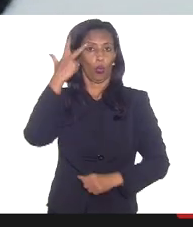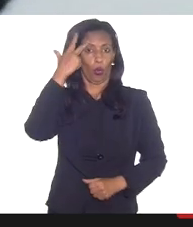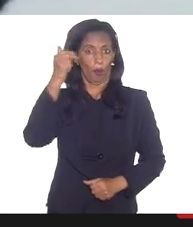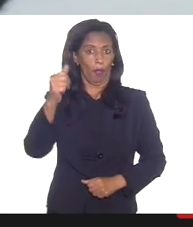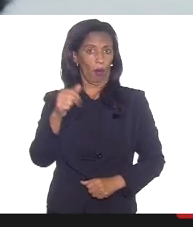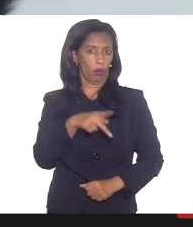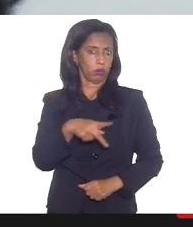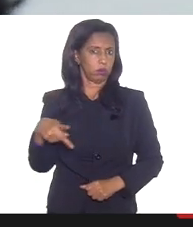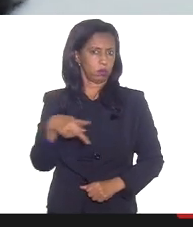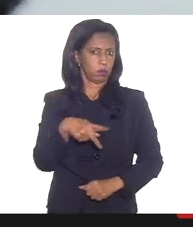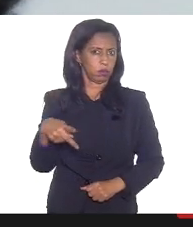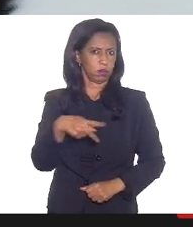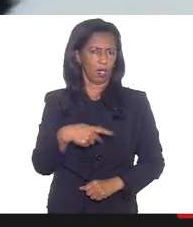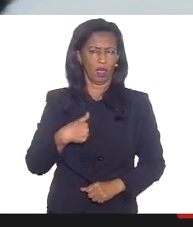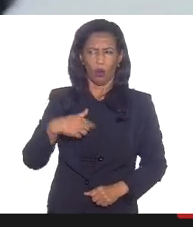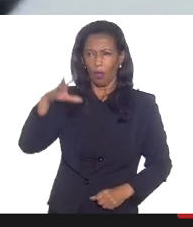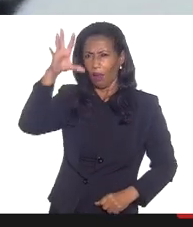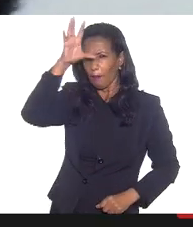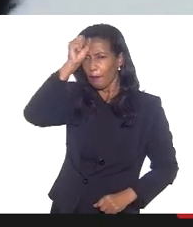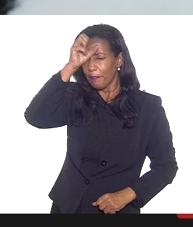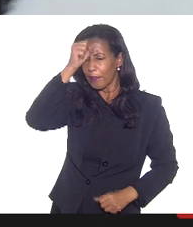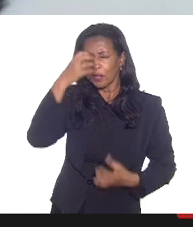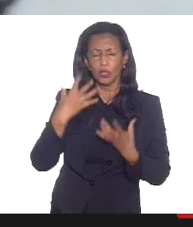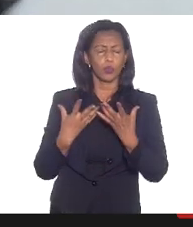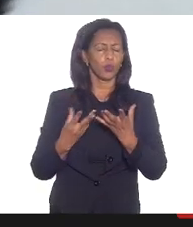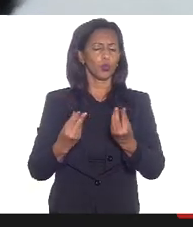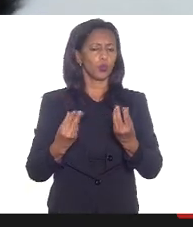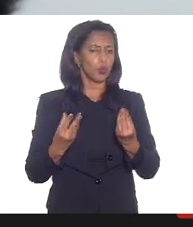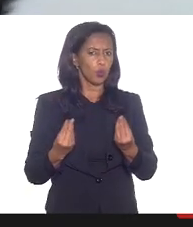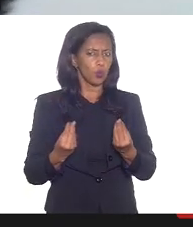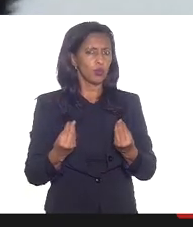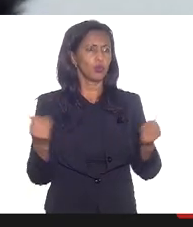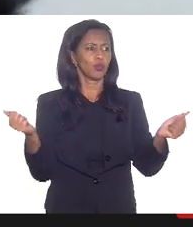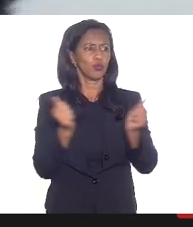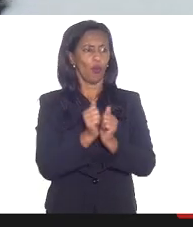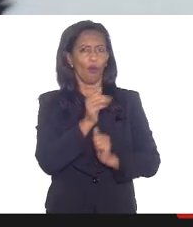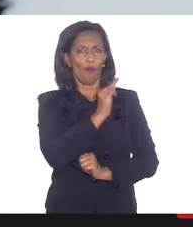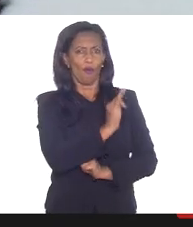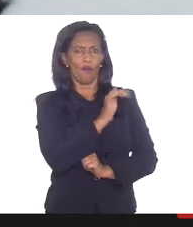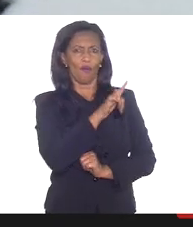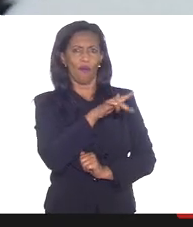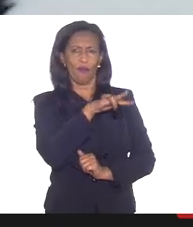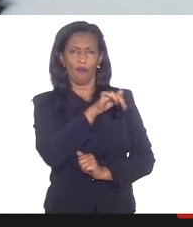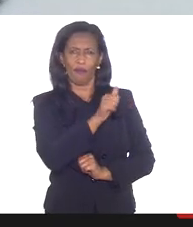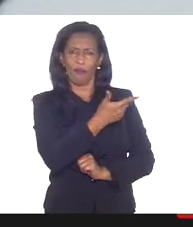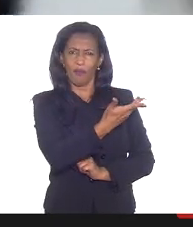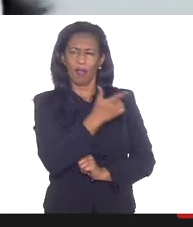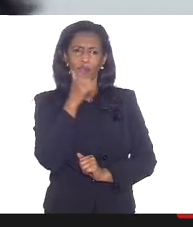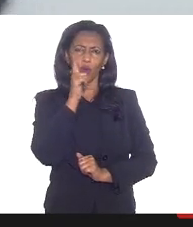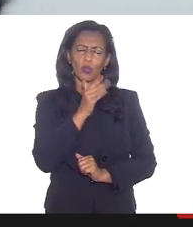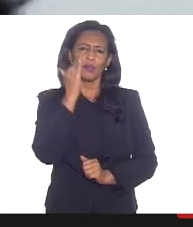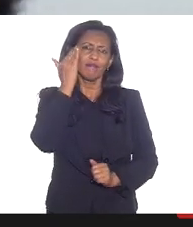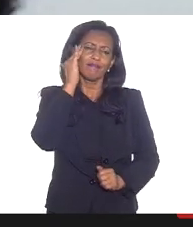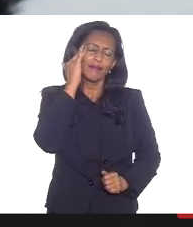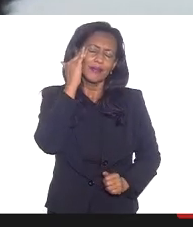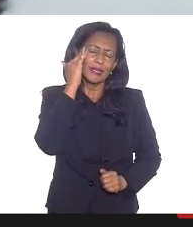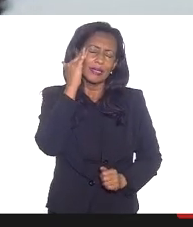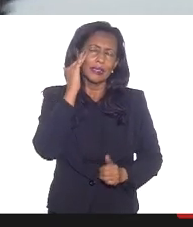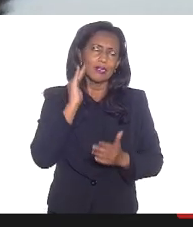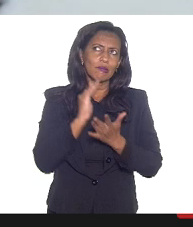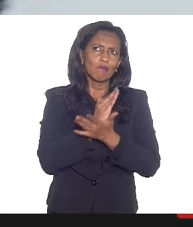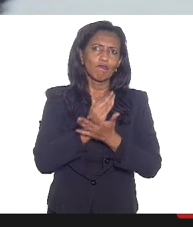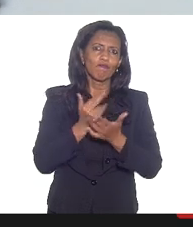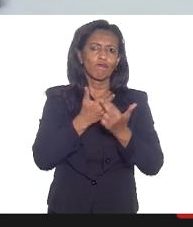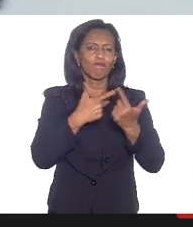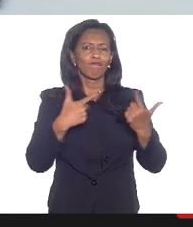Elisângela, inclusive aprendi muito sobre isso com a Flávia, porque consegui entender algumas coisas